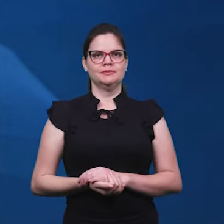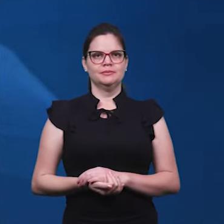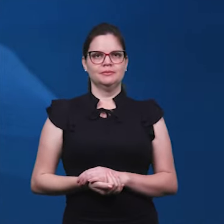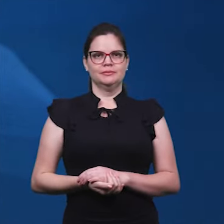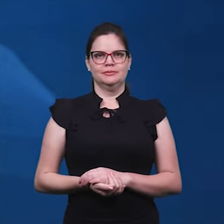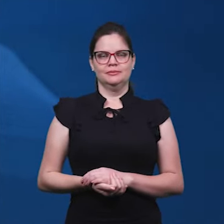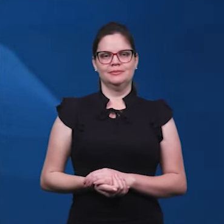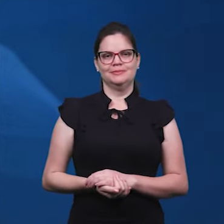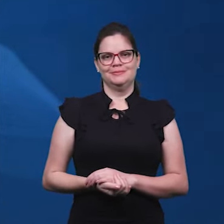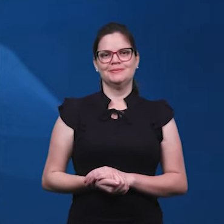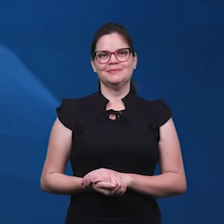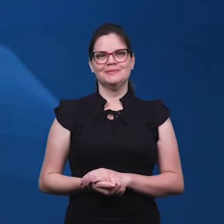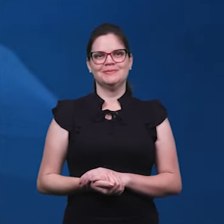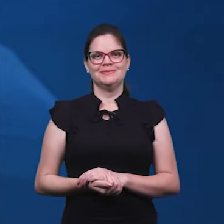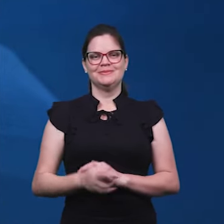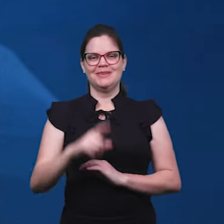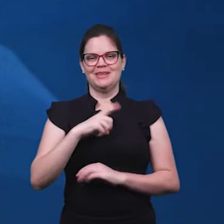em